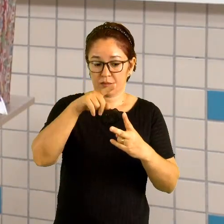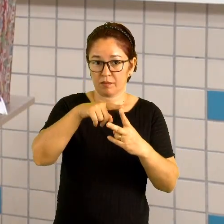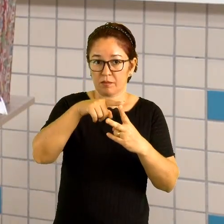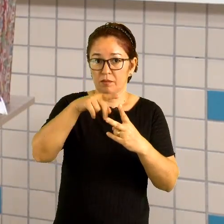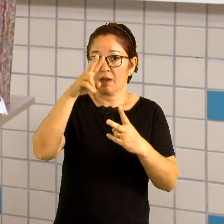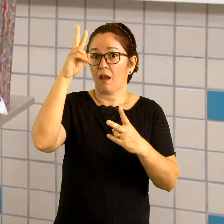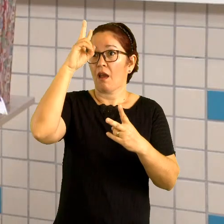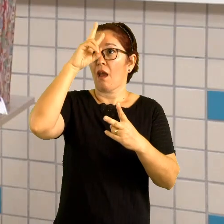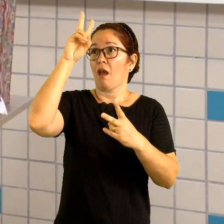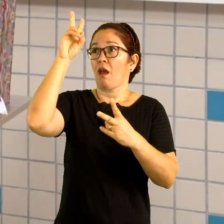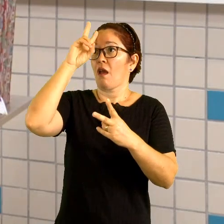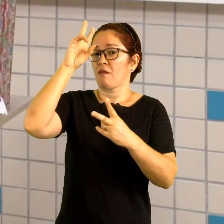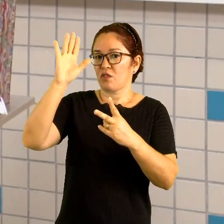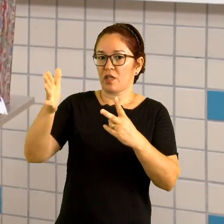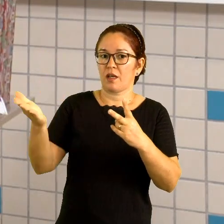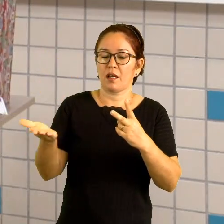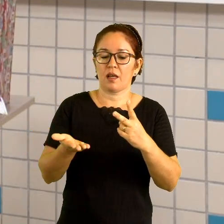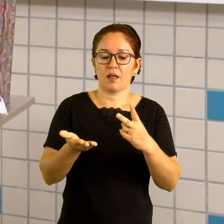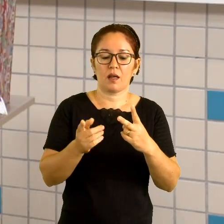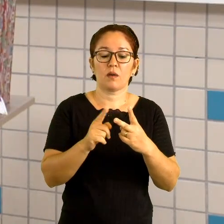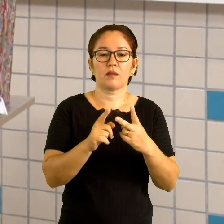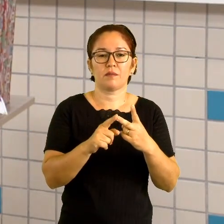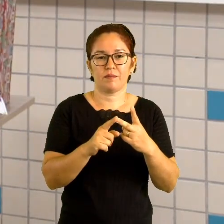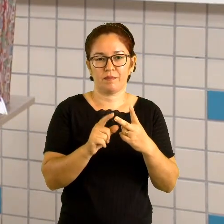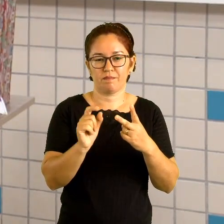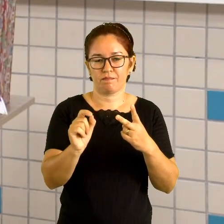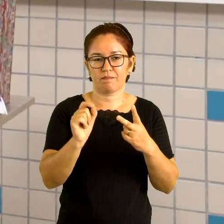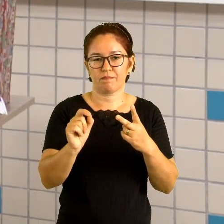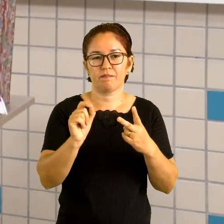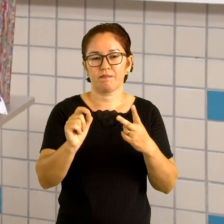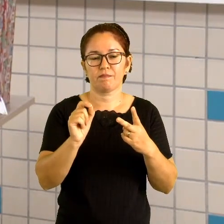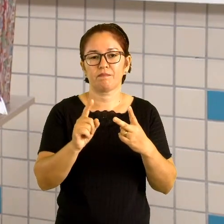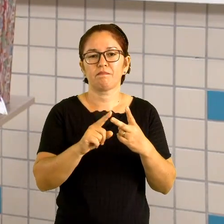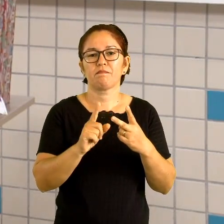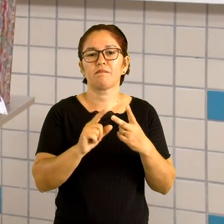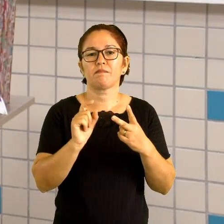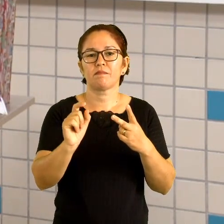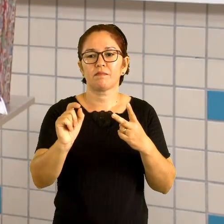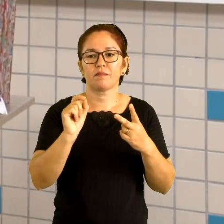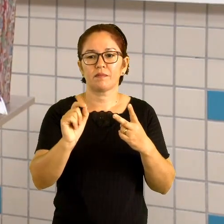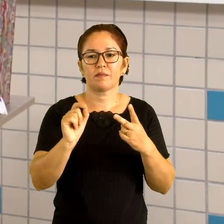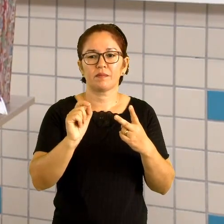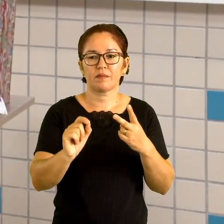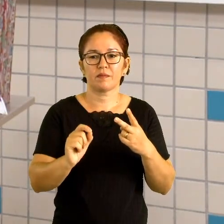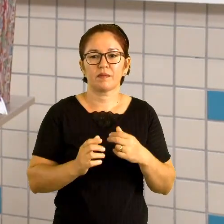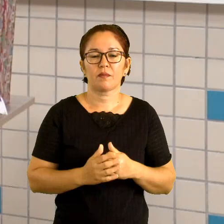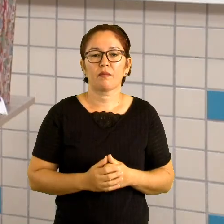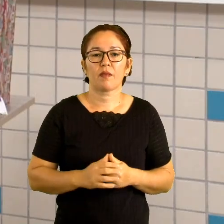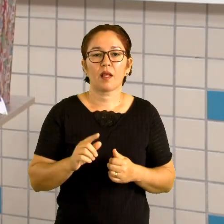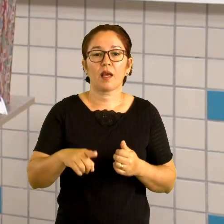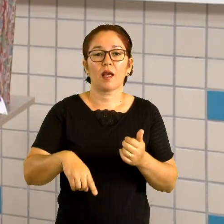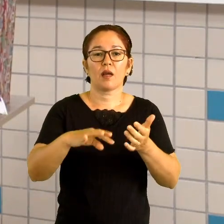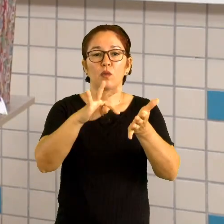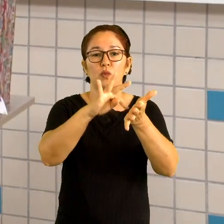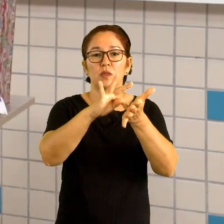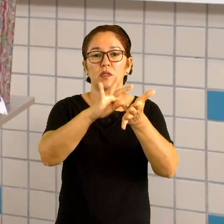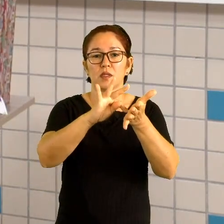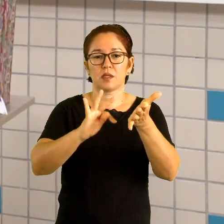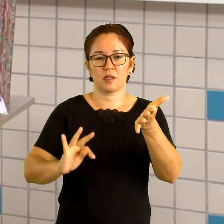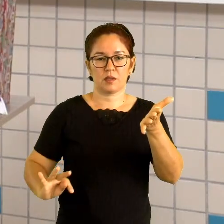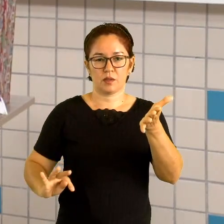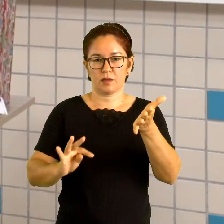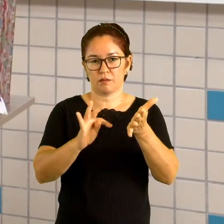iríamos dividir em duas partes, certo? A segunda parte, nós vamos voltar a um texto cumulativo,